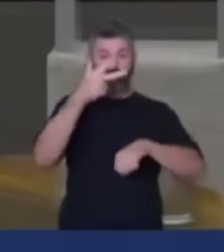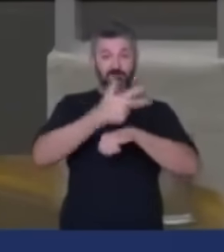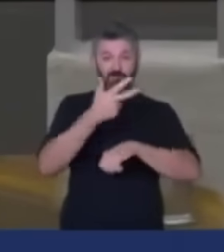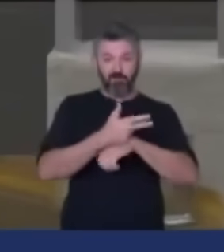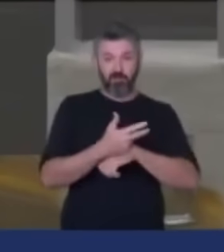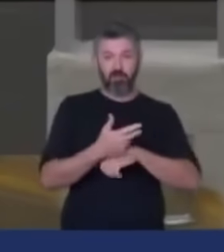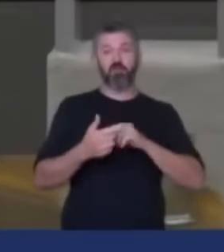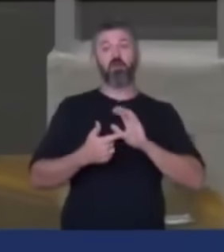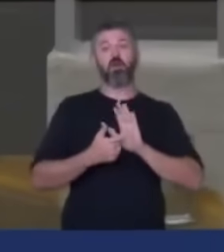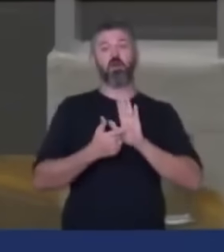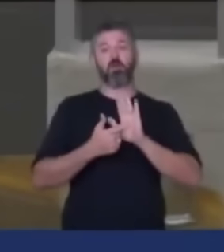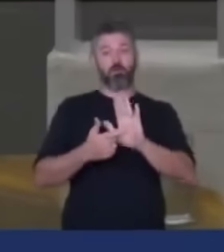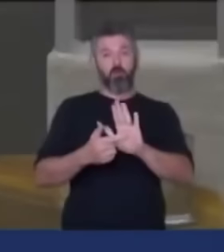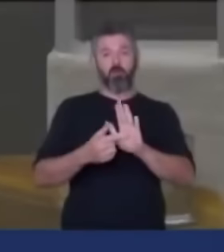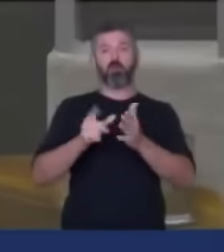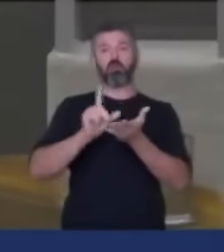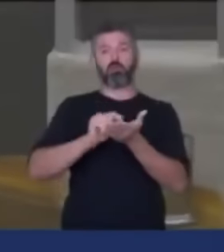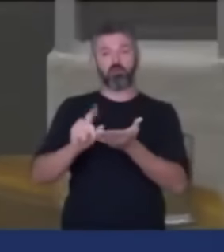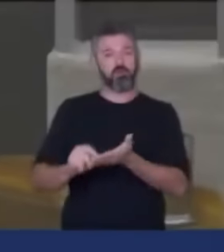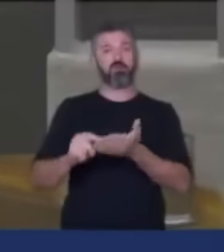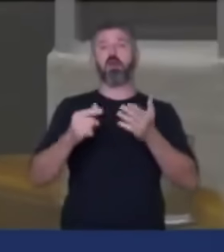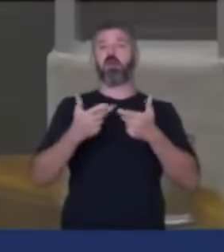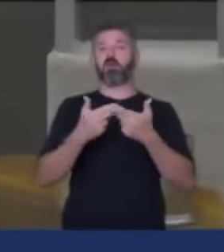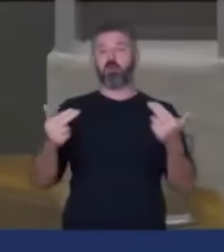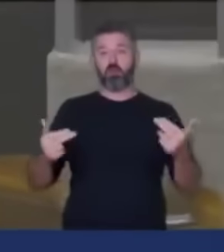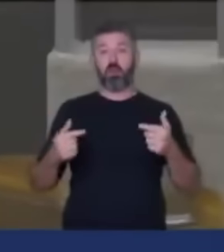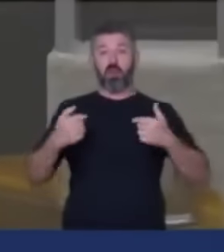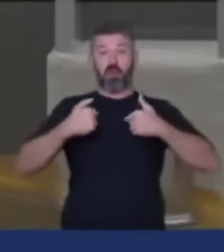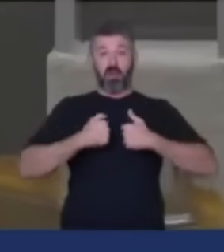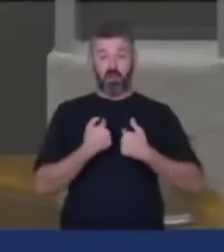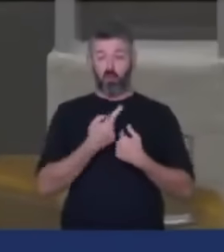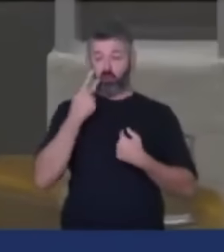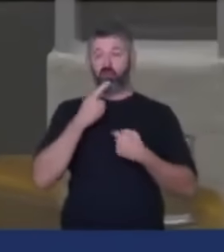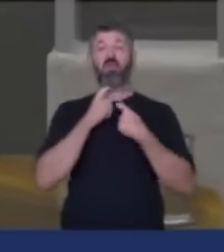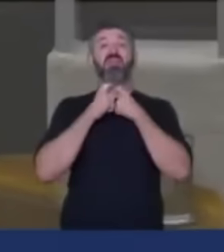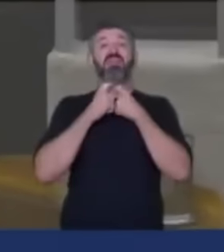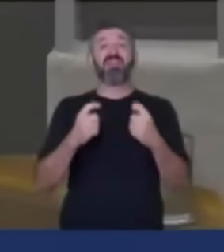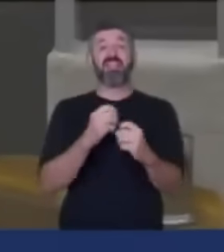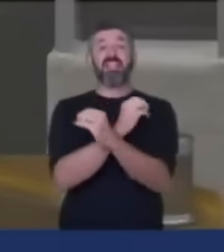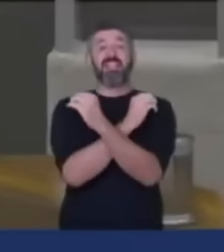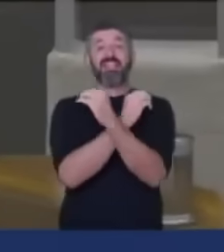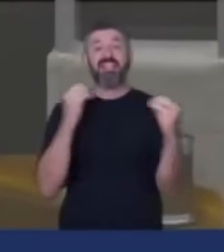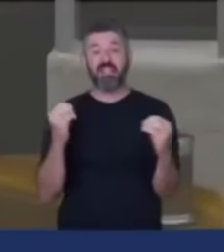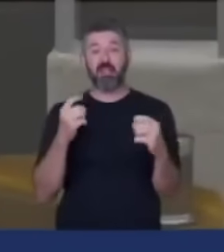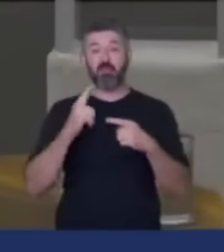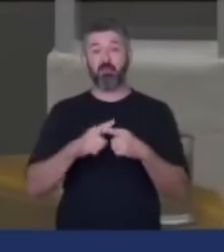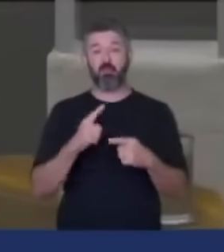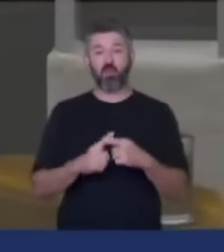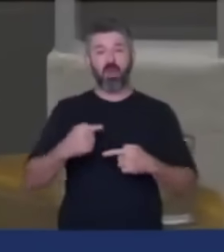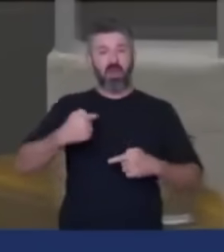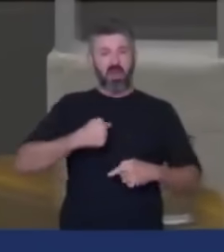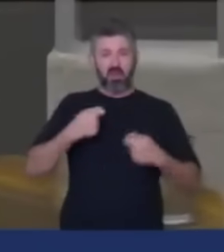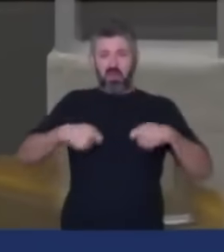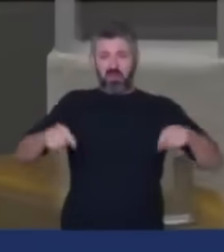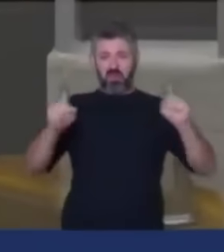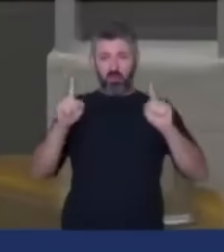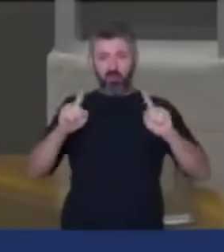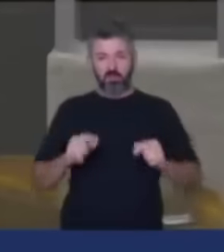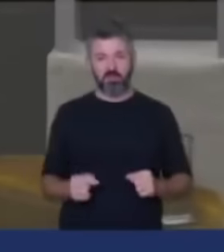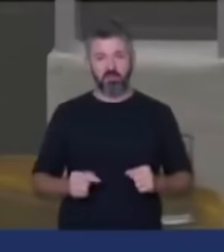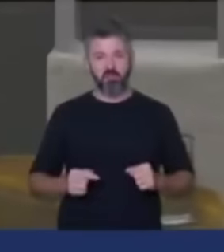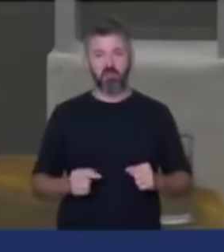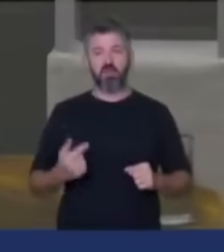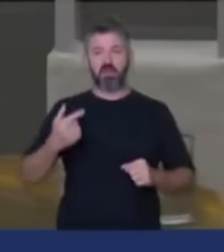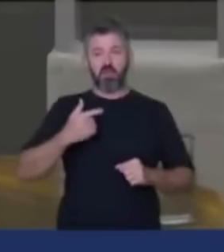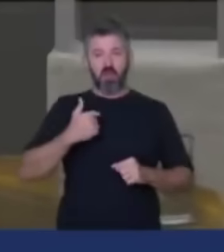reproduziram a matéria as manchetes eu não falei com nenhuma imprensa porque não tenho esta necessidade não tenho este